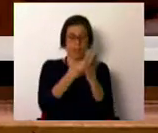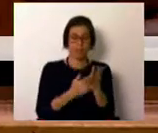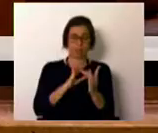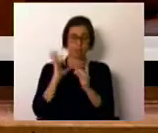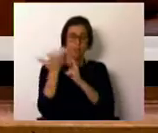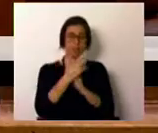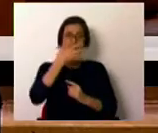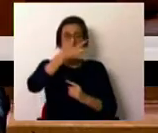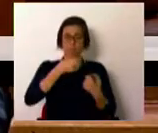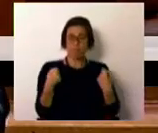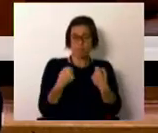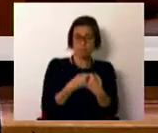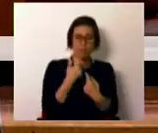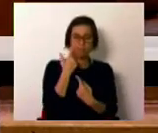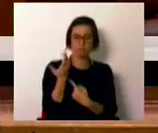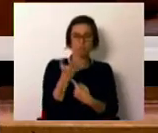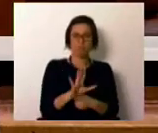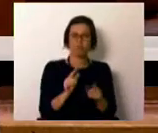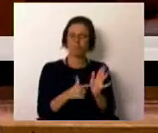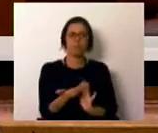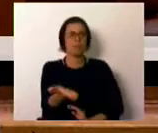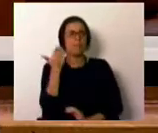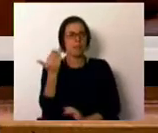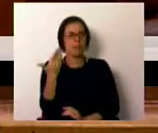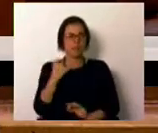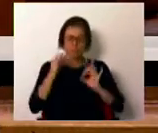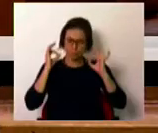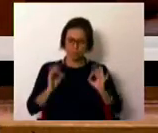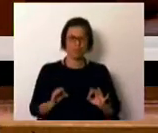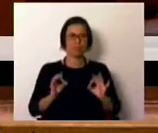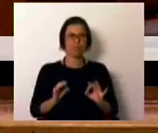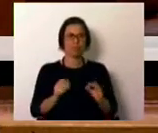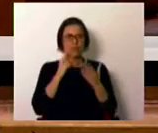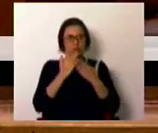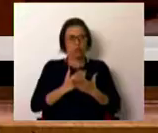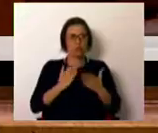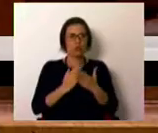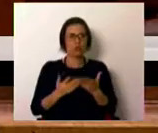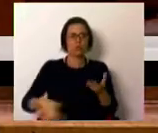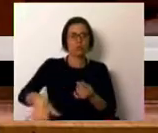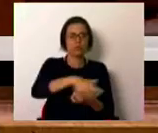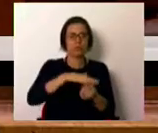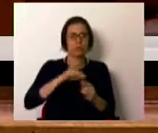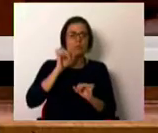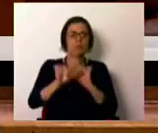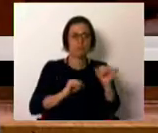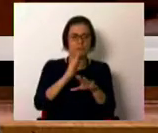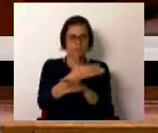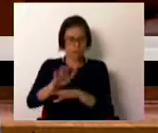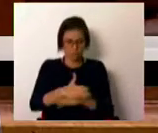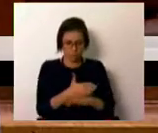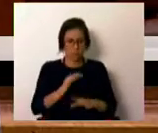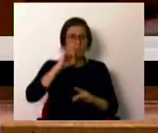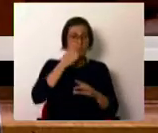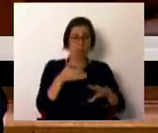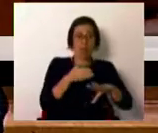impacto ambiental demonstra uma clara insuficiência em relação ao estudo da dinâmica sedimentar, com